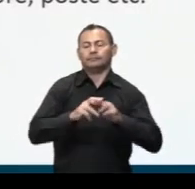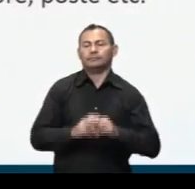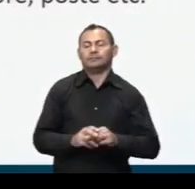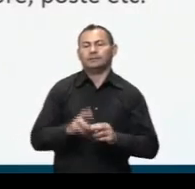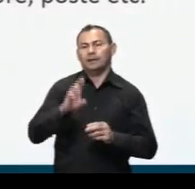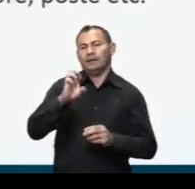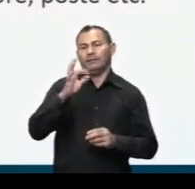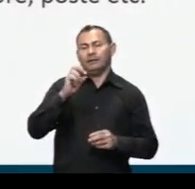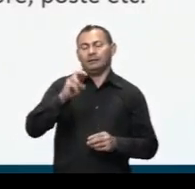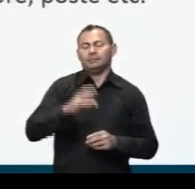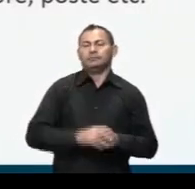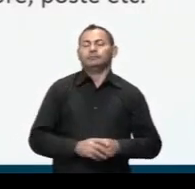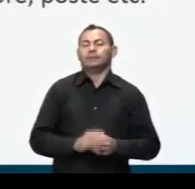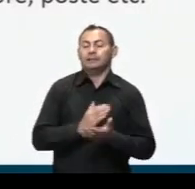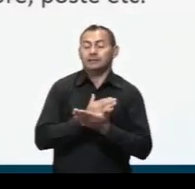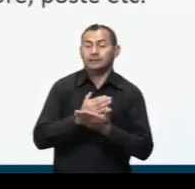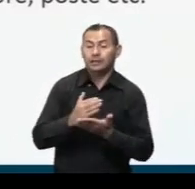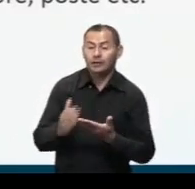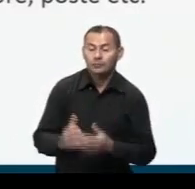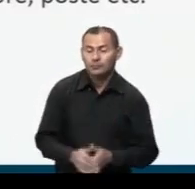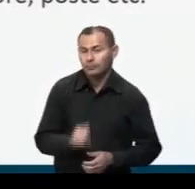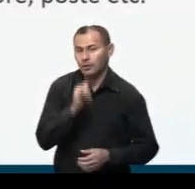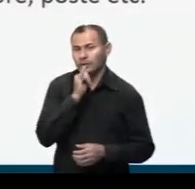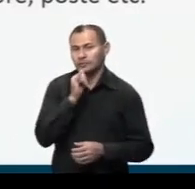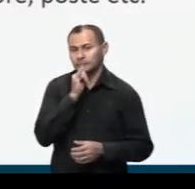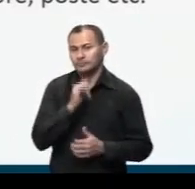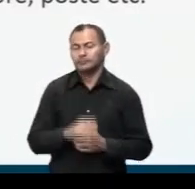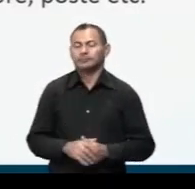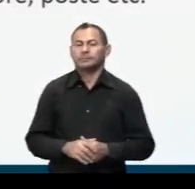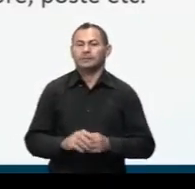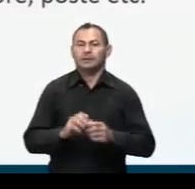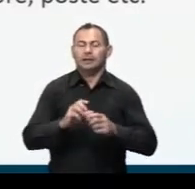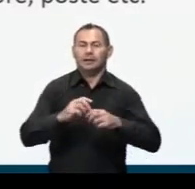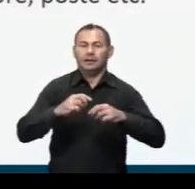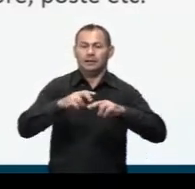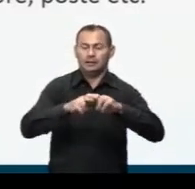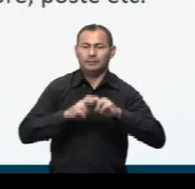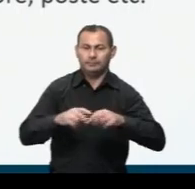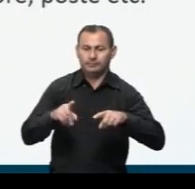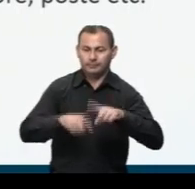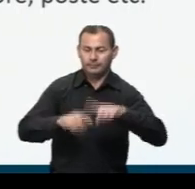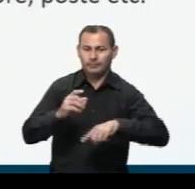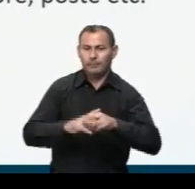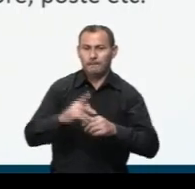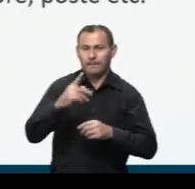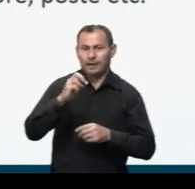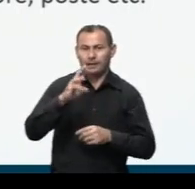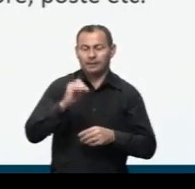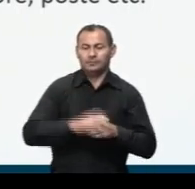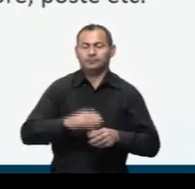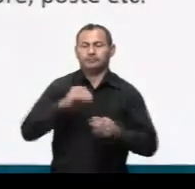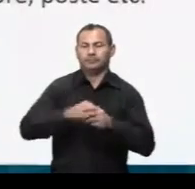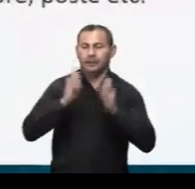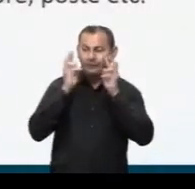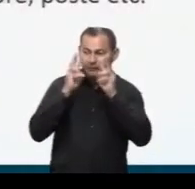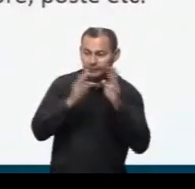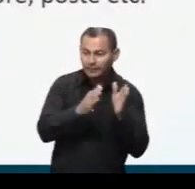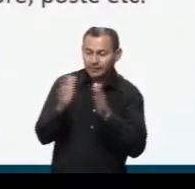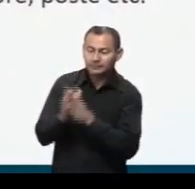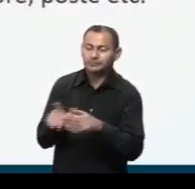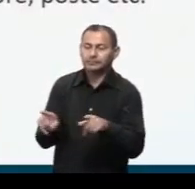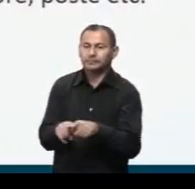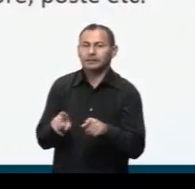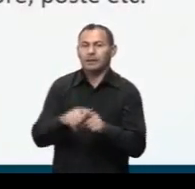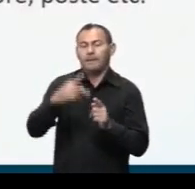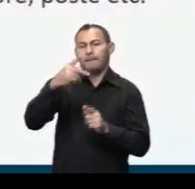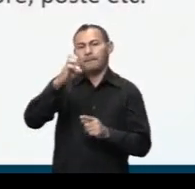de referência iniciais, como, por exemplo, um alinhamento de parede da edificação vizinha,